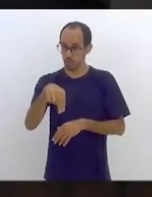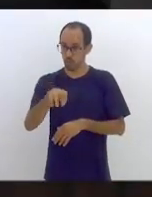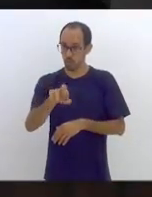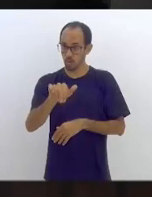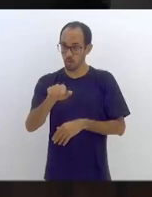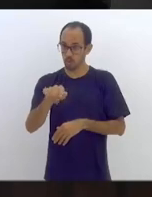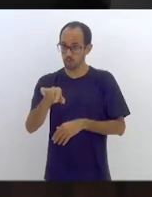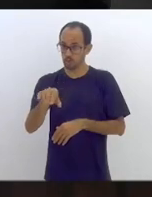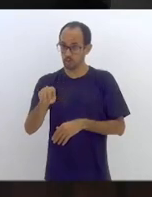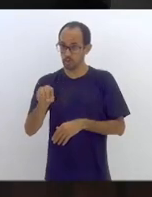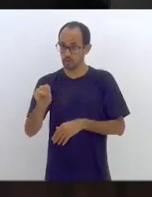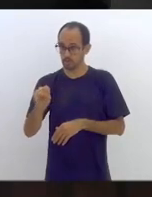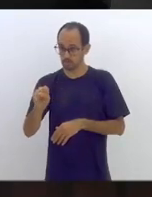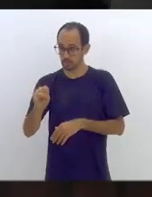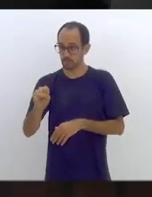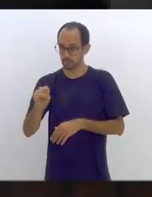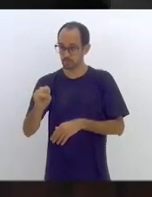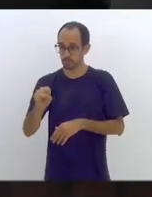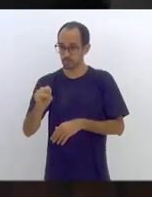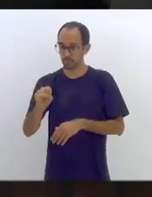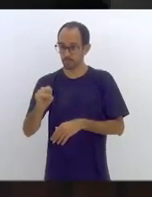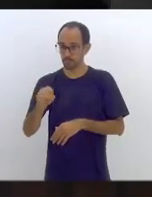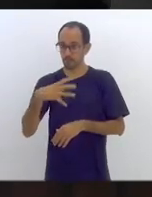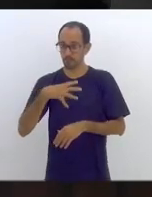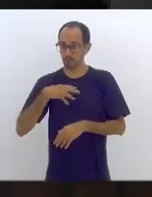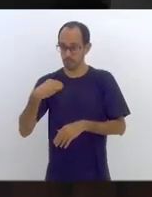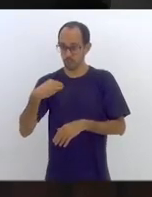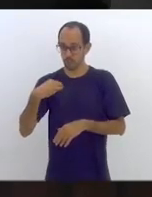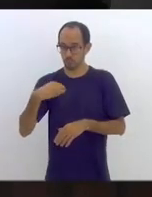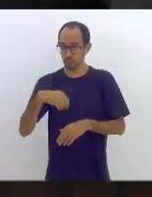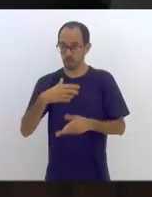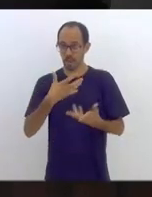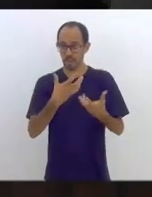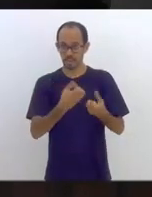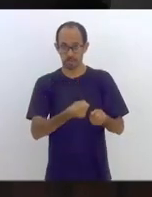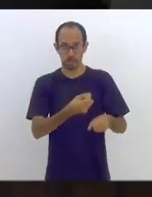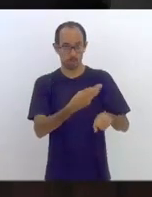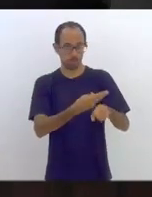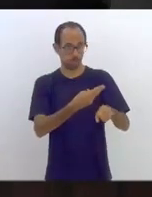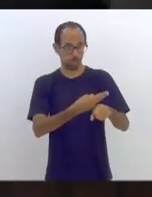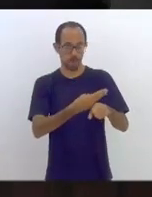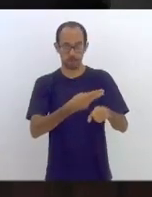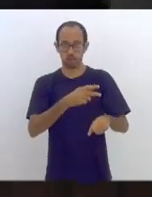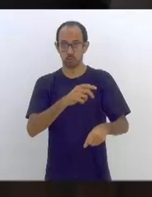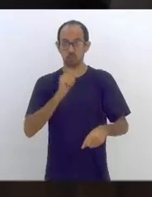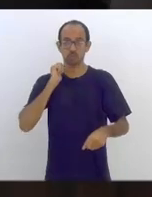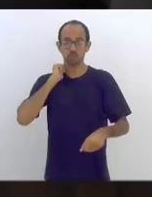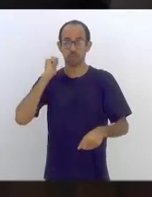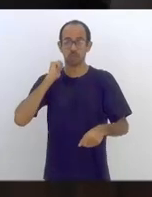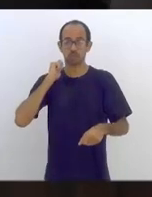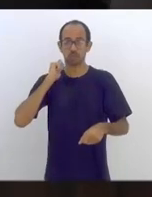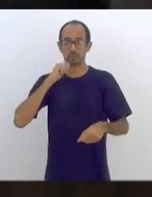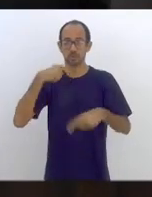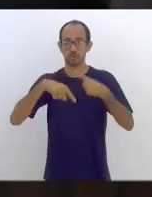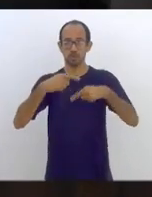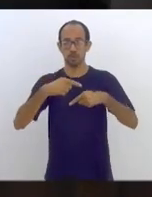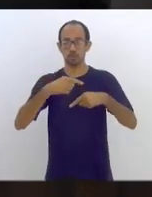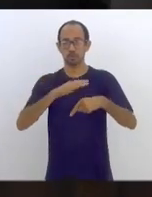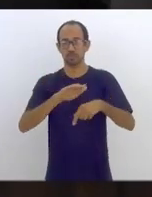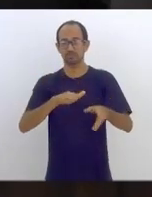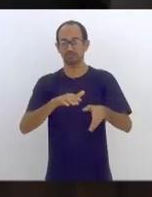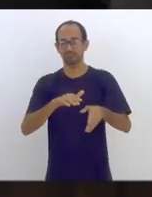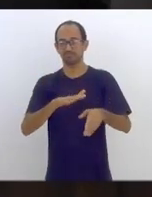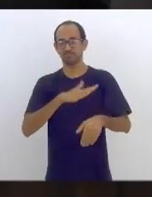Gerson Rodrigues Cortez Filho para receber a medalha Tiradentes pós-mortem em